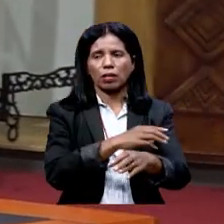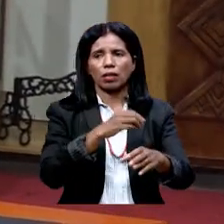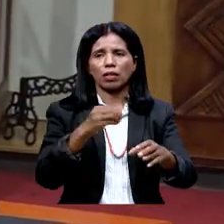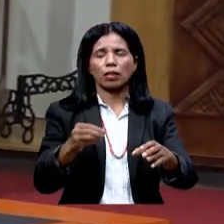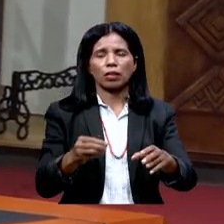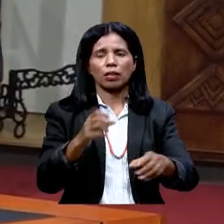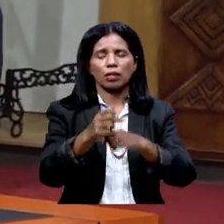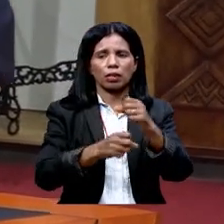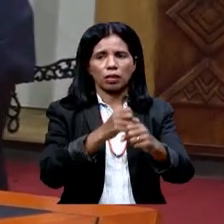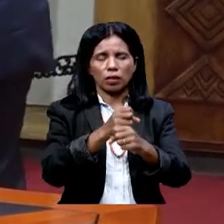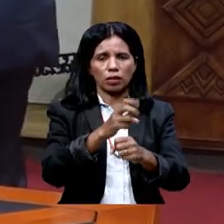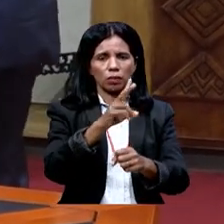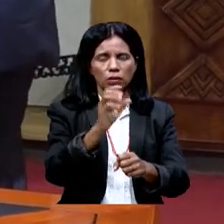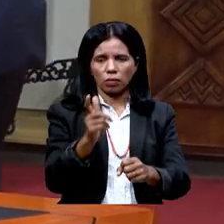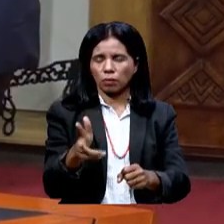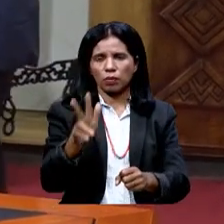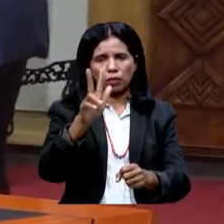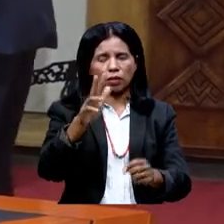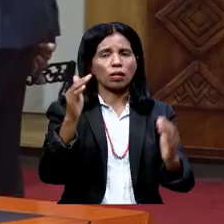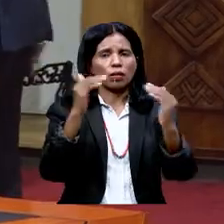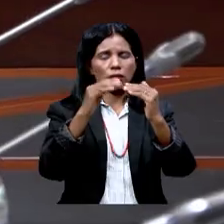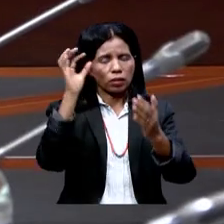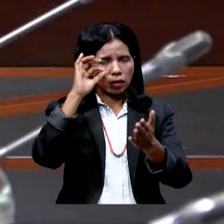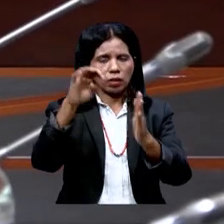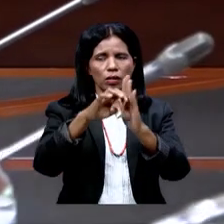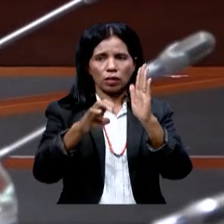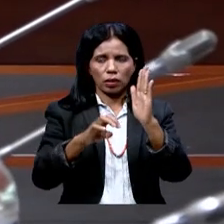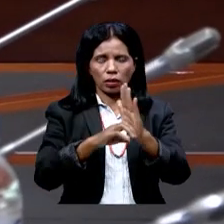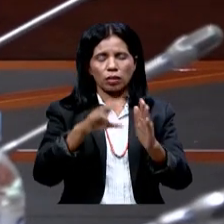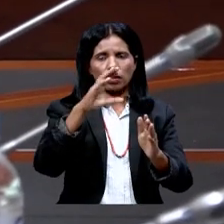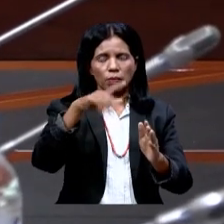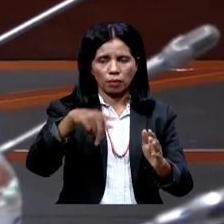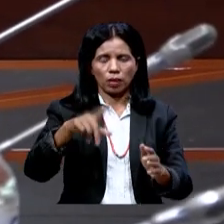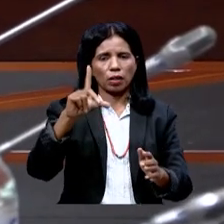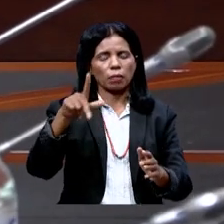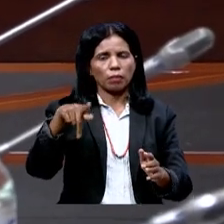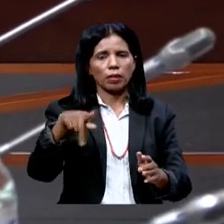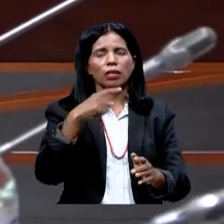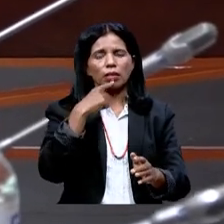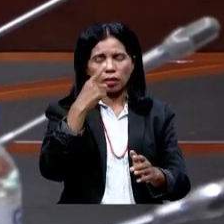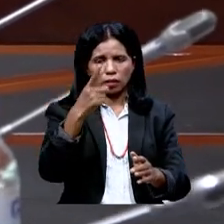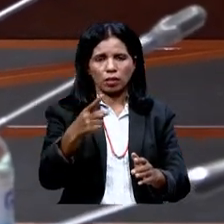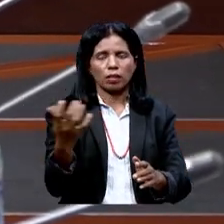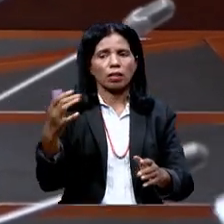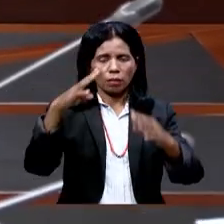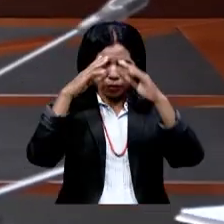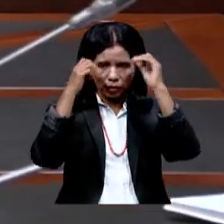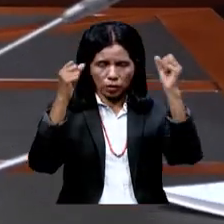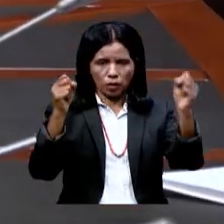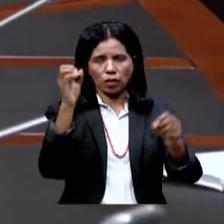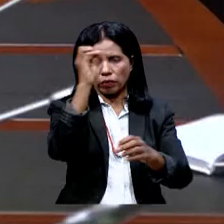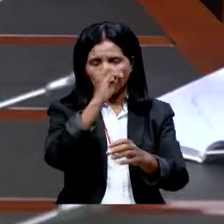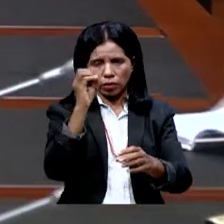reeleito e atina em Rioran Recintolo. A foi no encontro, Secretário Executivo CPLP, Jacarés Albano da Costa, Ateten, durante, né? Presidente observa